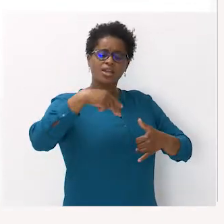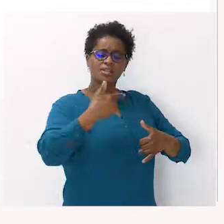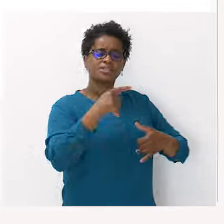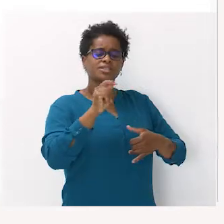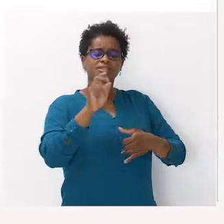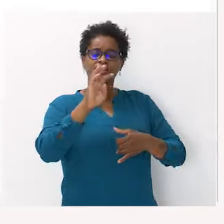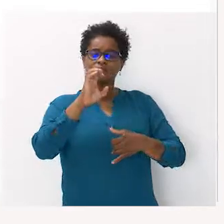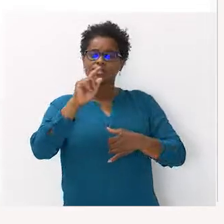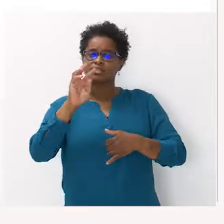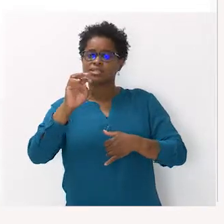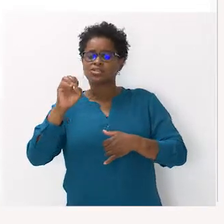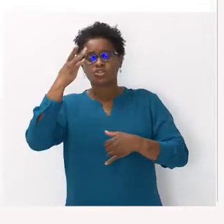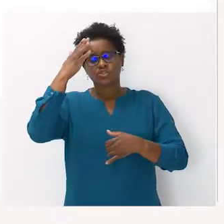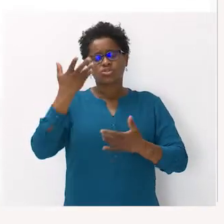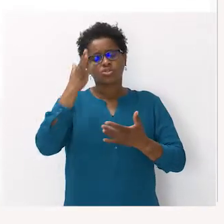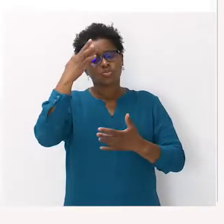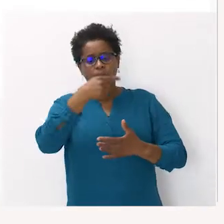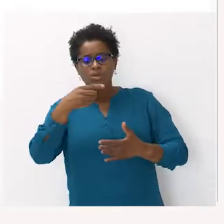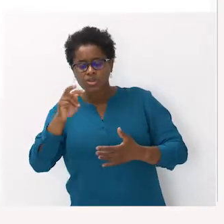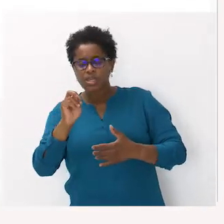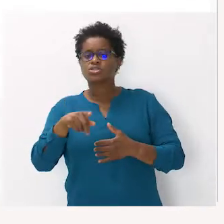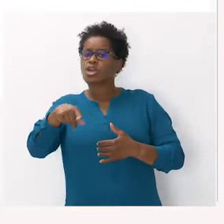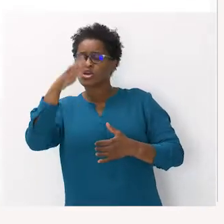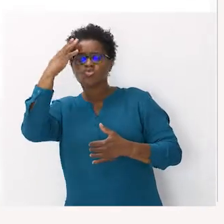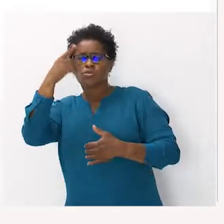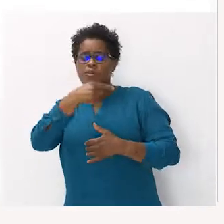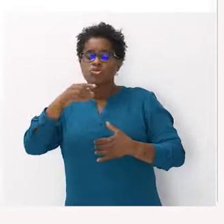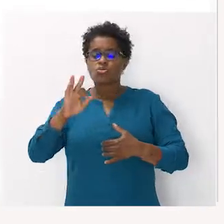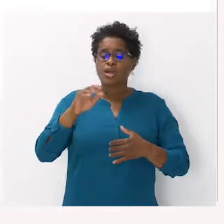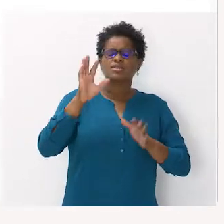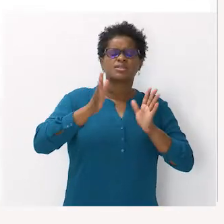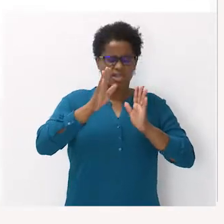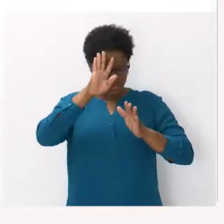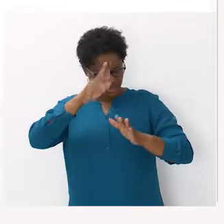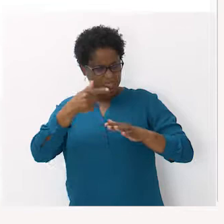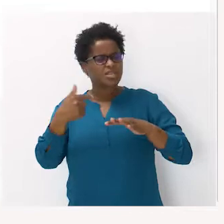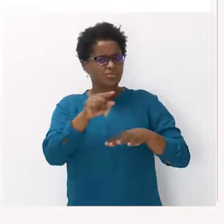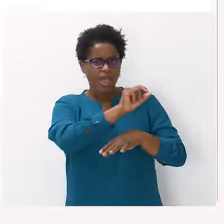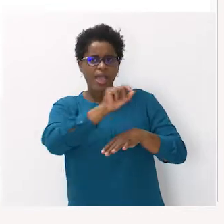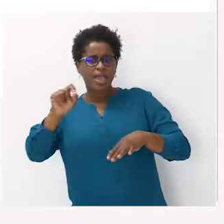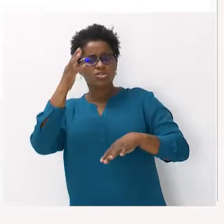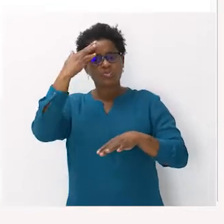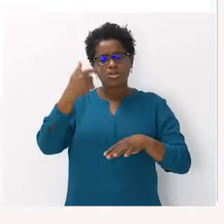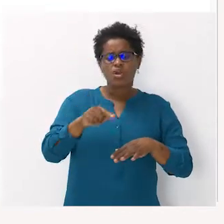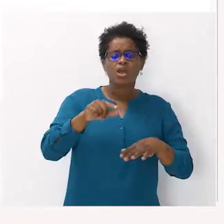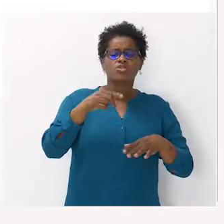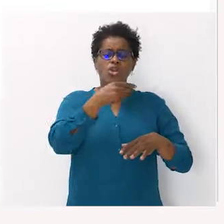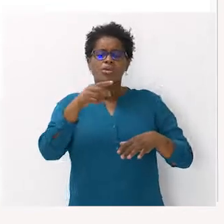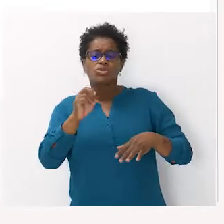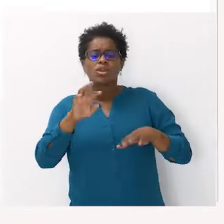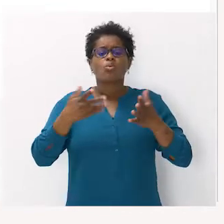menos 3 é menos 4. Já sabem, sempre recorrer à reta numérica. Eu tenho o número menos 3. Qual é o número agora que está